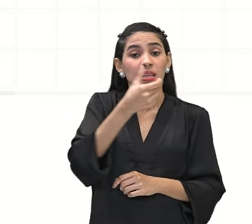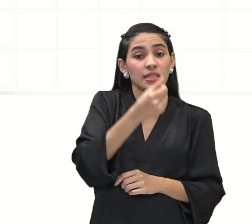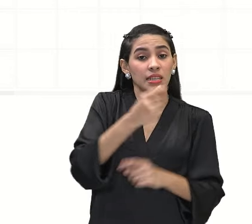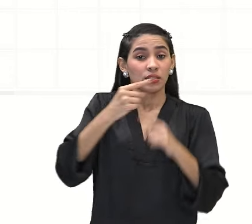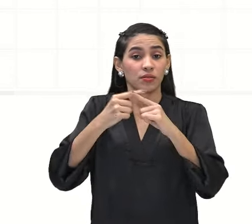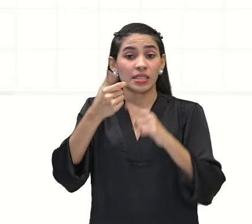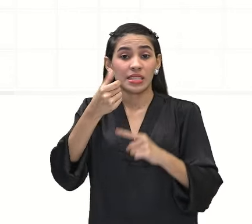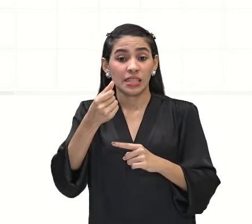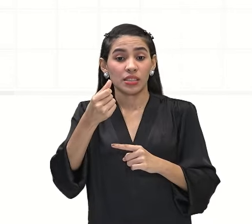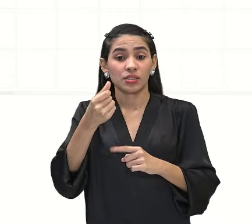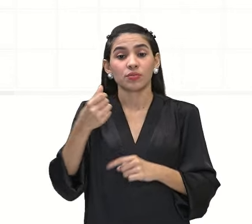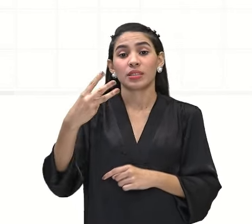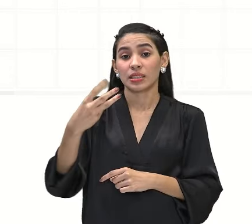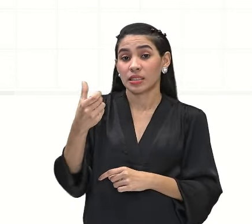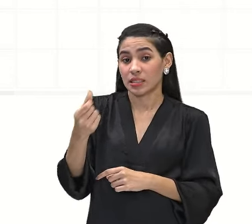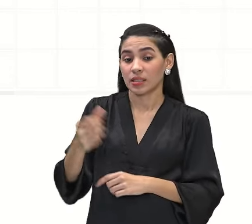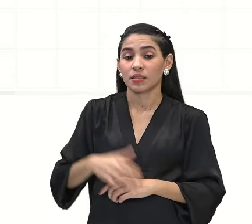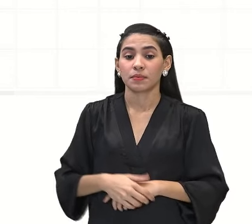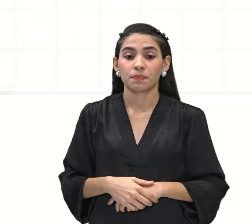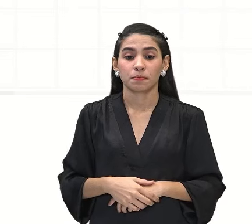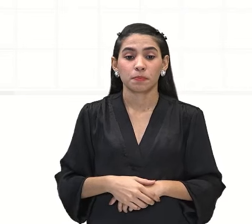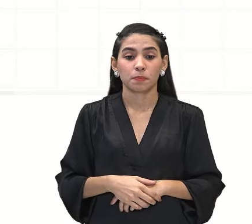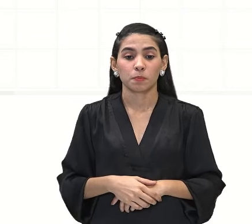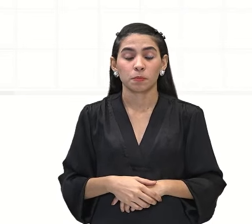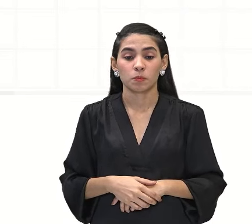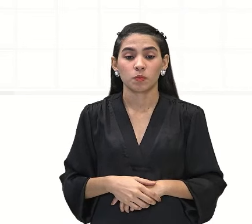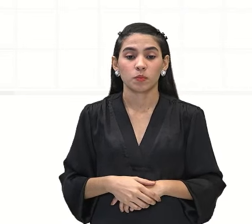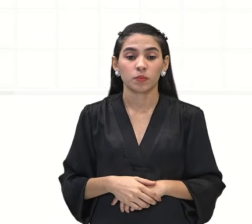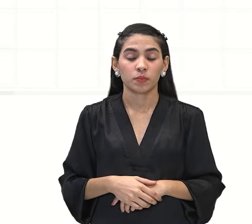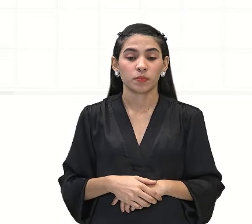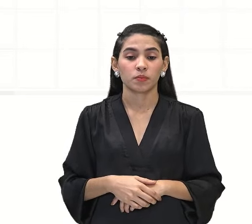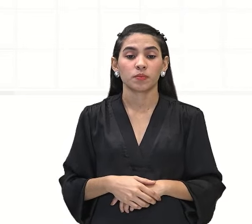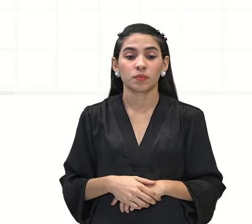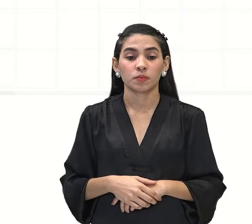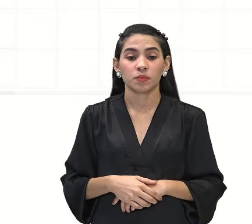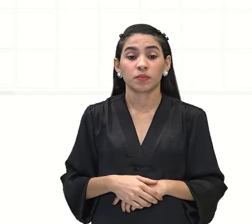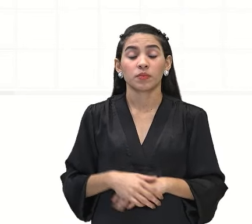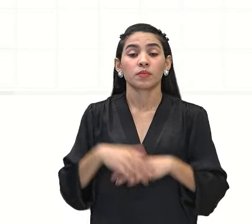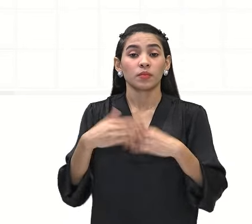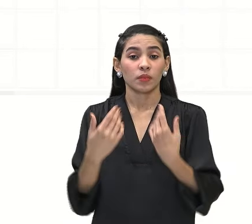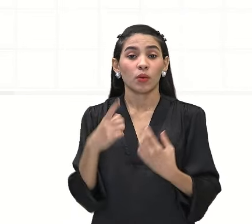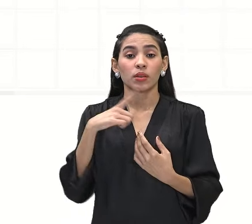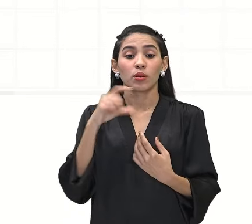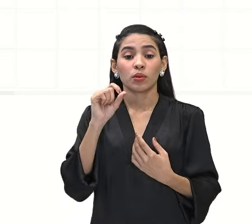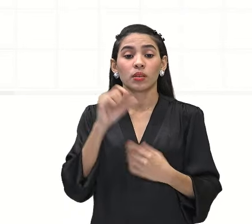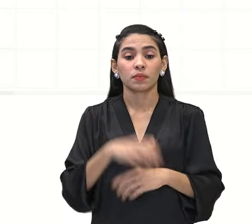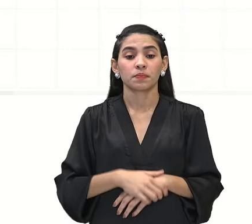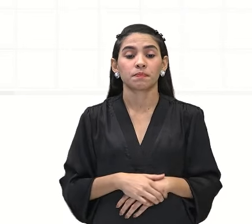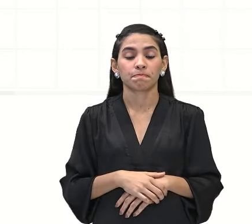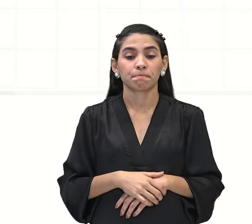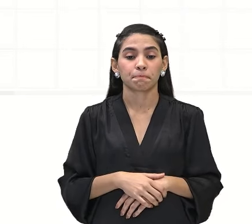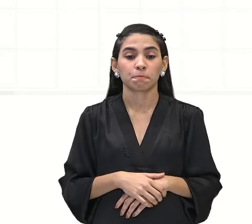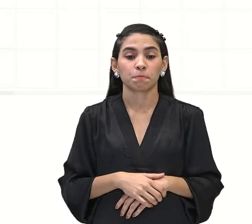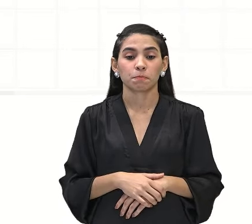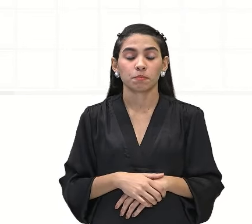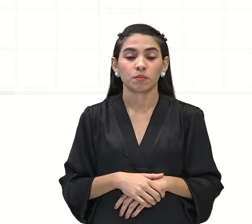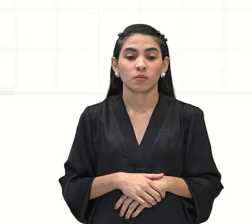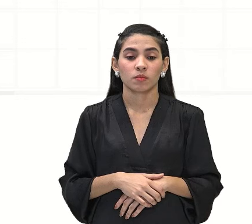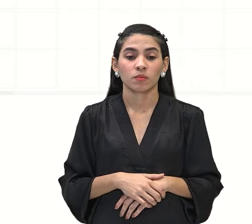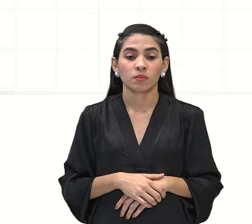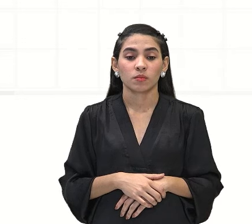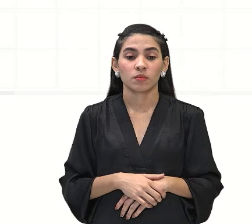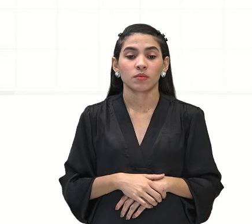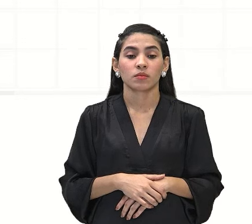uma letra em álgebra primeiro vem o coeficiente depois a letra